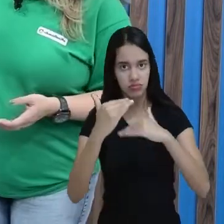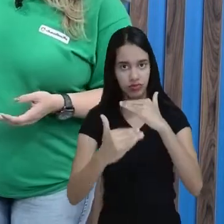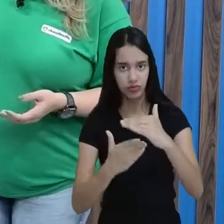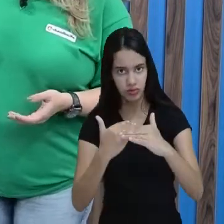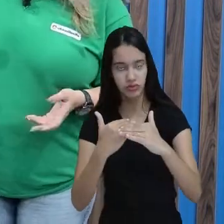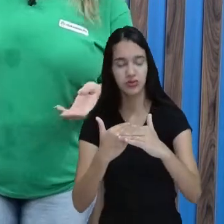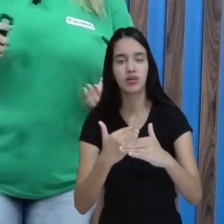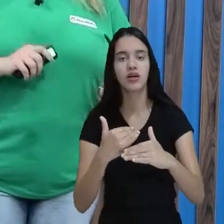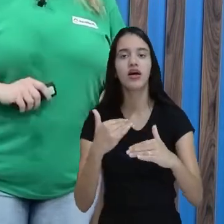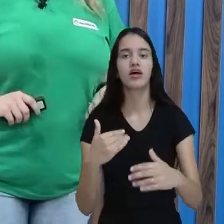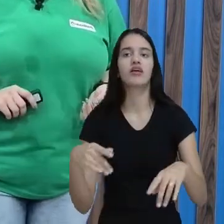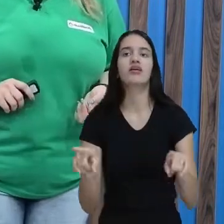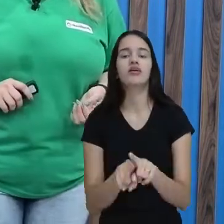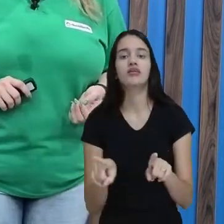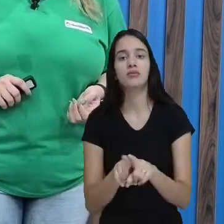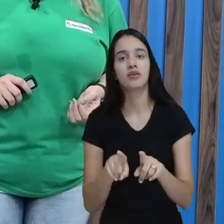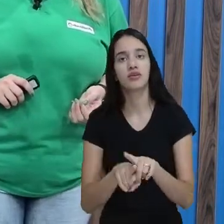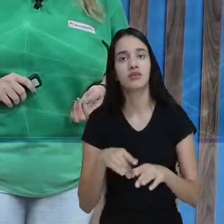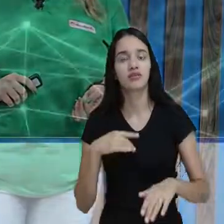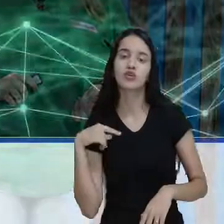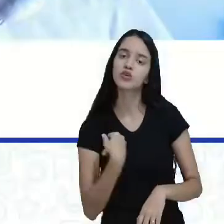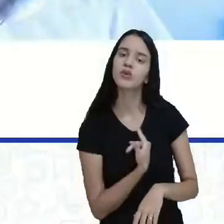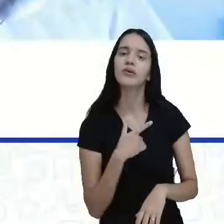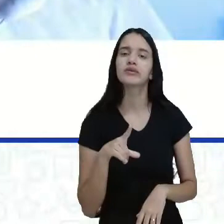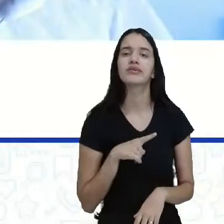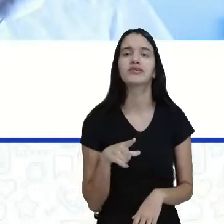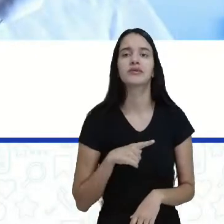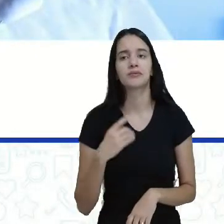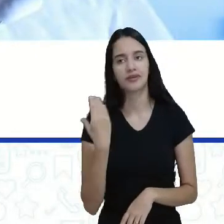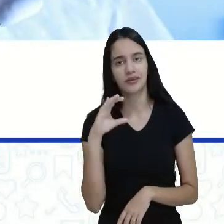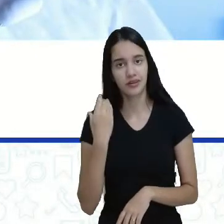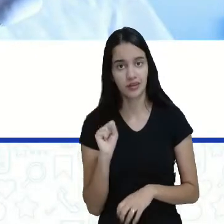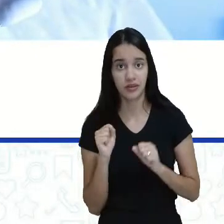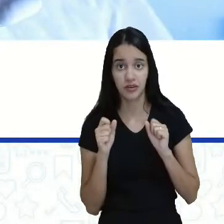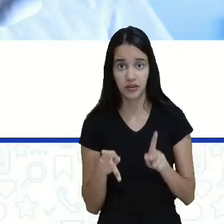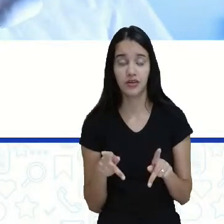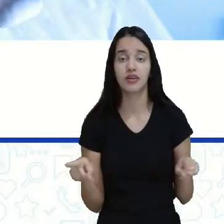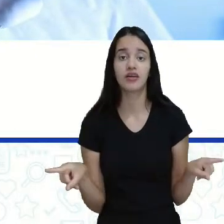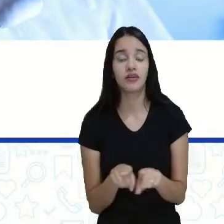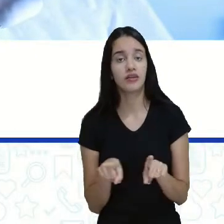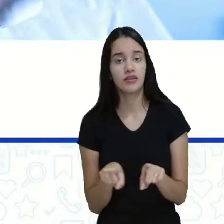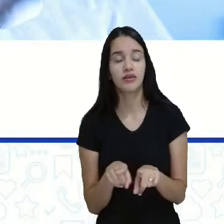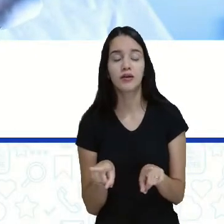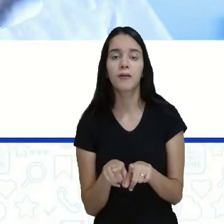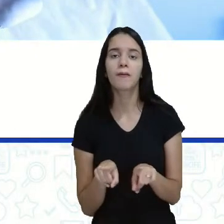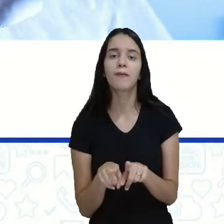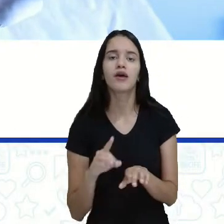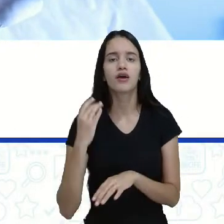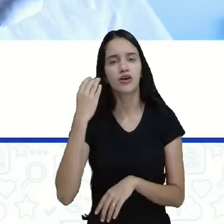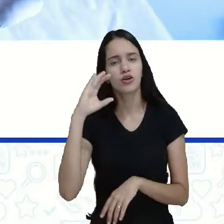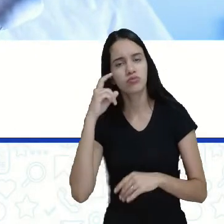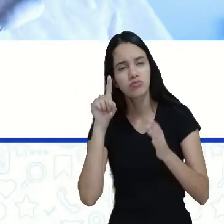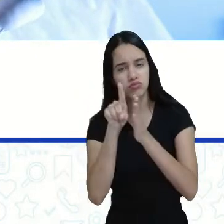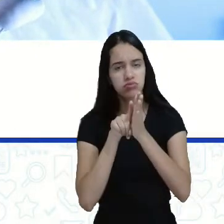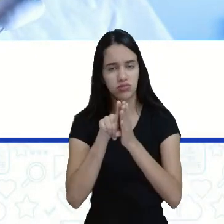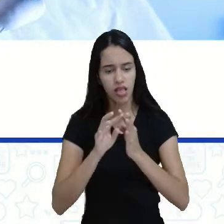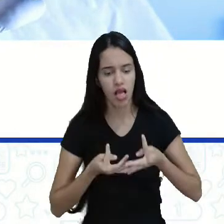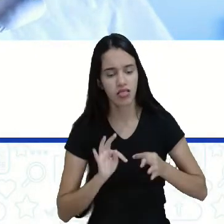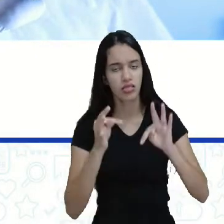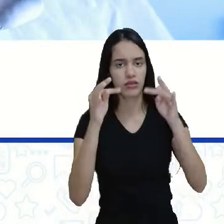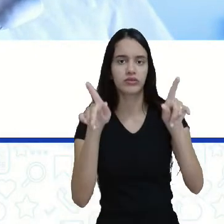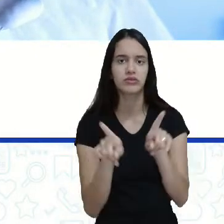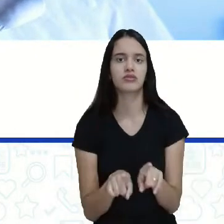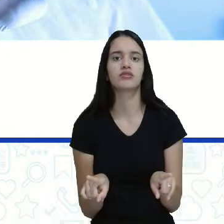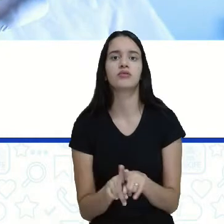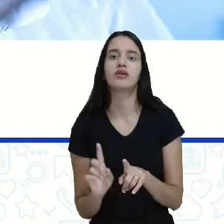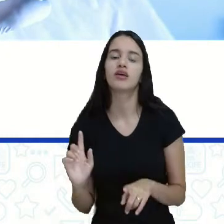Então, grandes avanços aí já temos na ciência, tá? E com esse avanço científico e tecnológico,